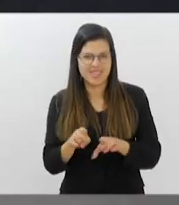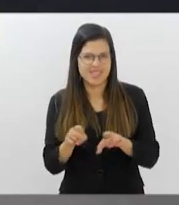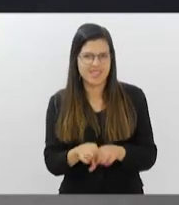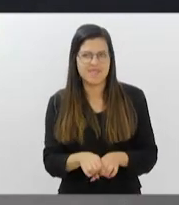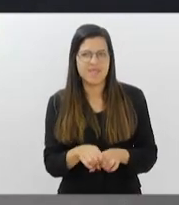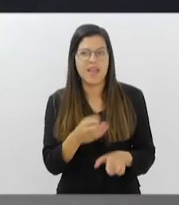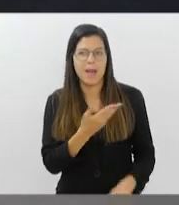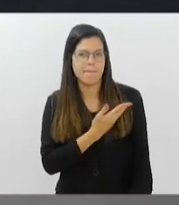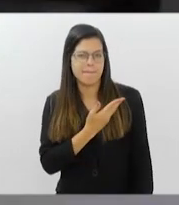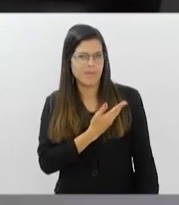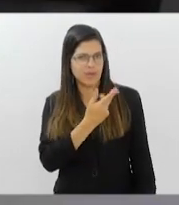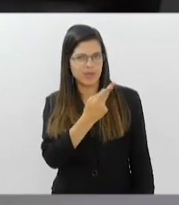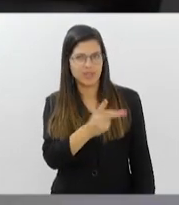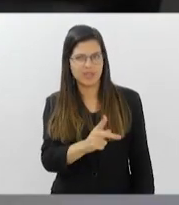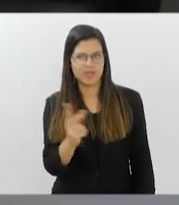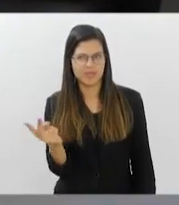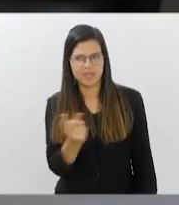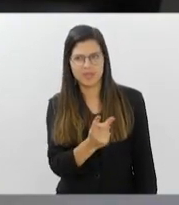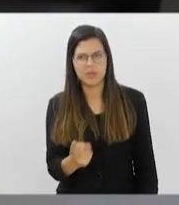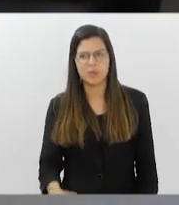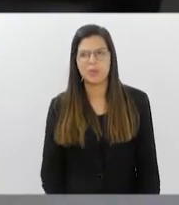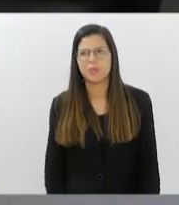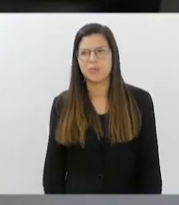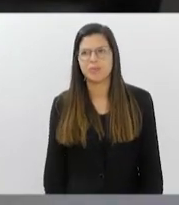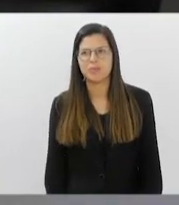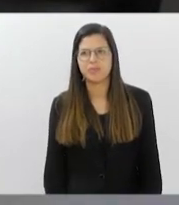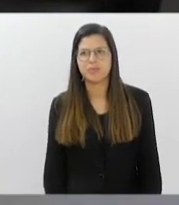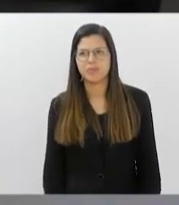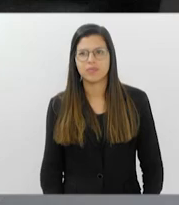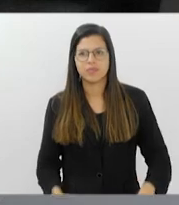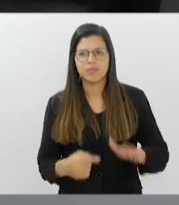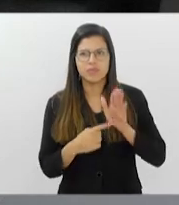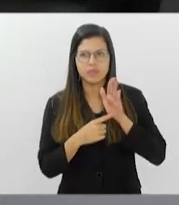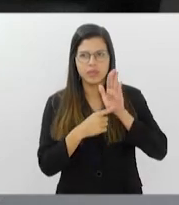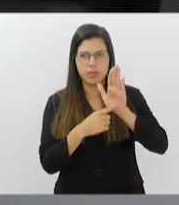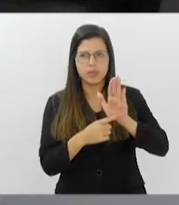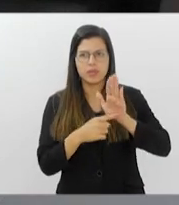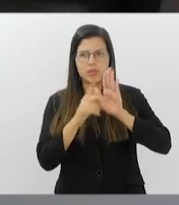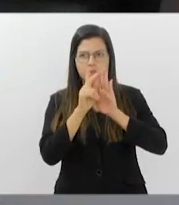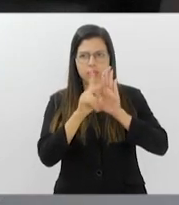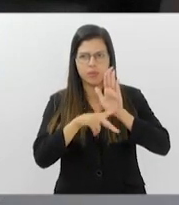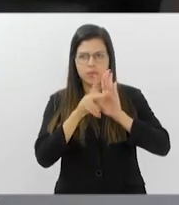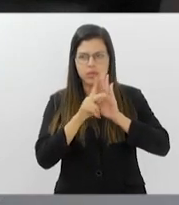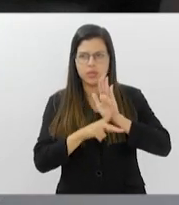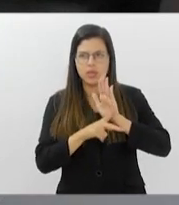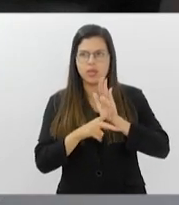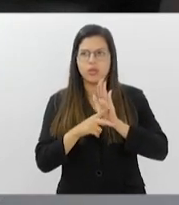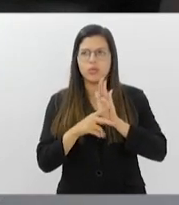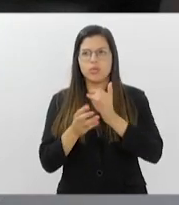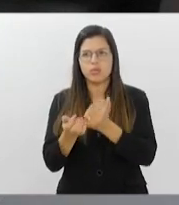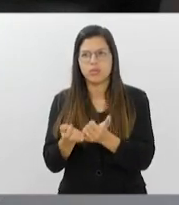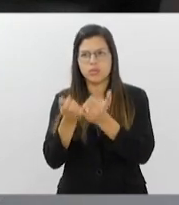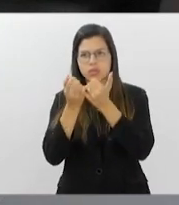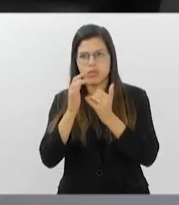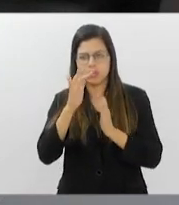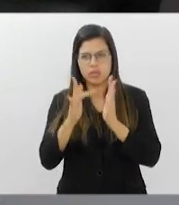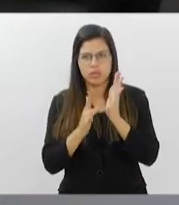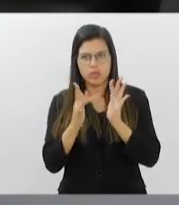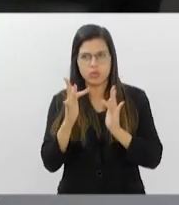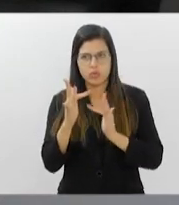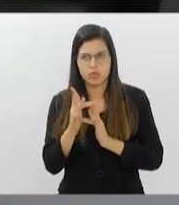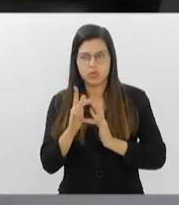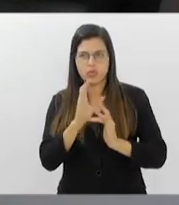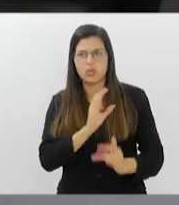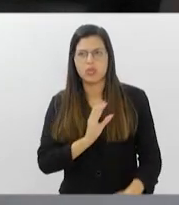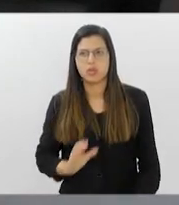Vosso colega do Mink, ele apresentou um projeto declarando Jesus Cristo patrimônio material. Eu lembro do Rio disso. De